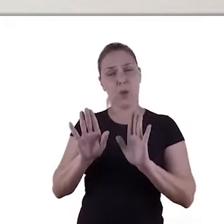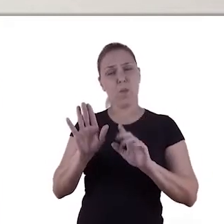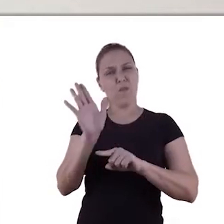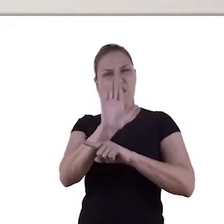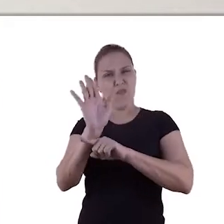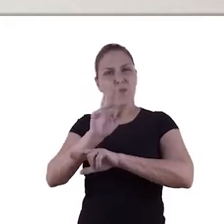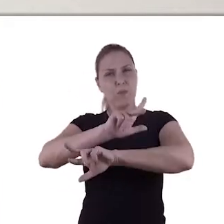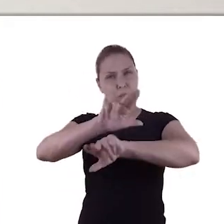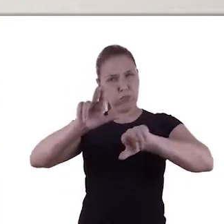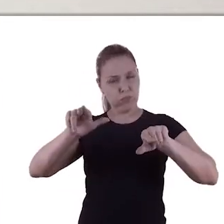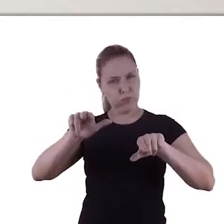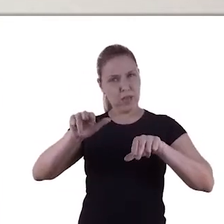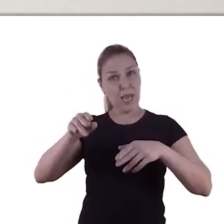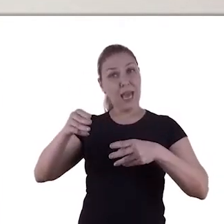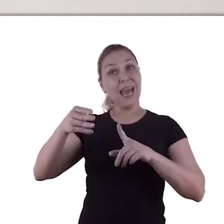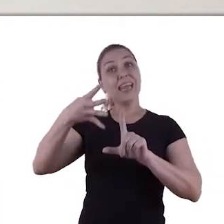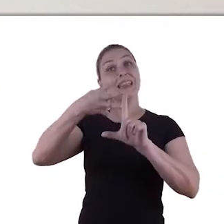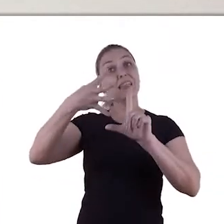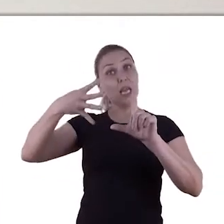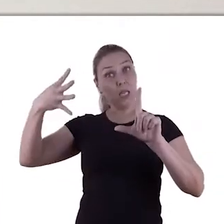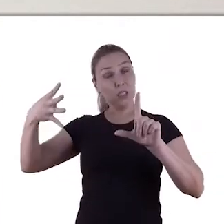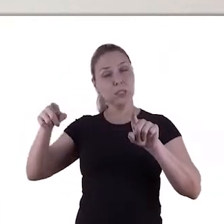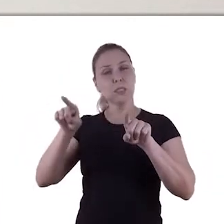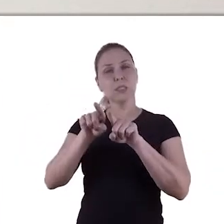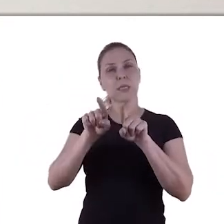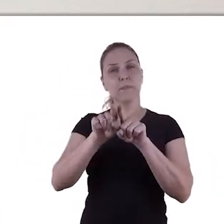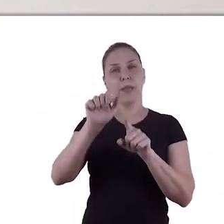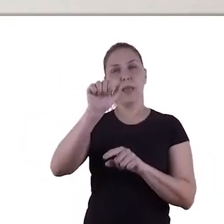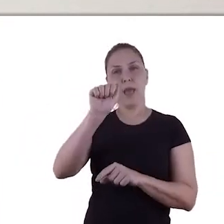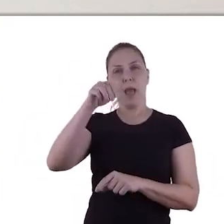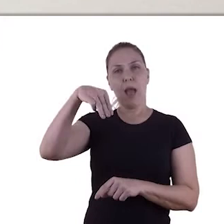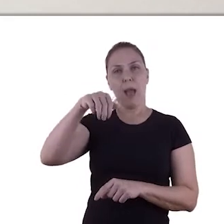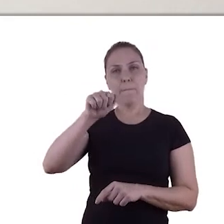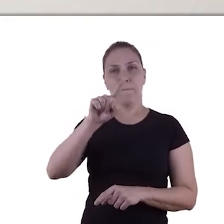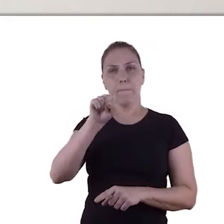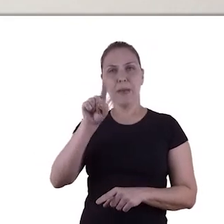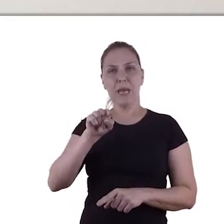streaming, a Netflix e a Amazon Video.